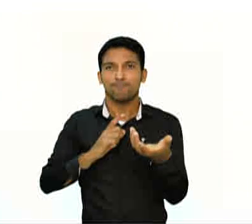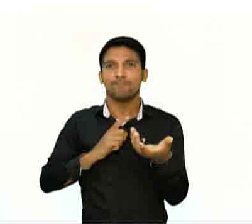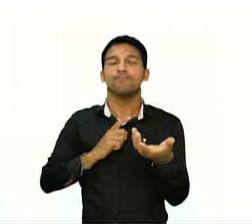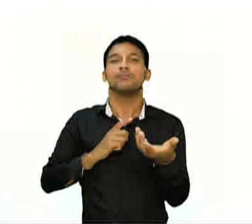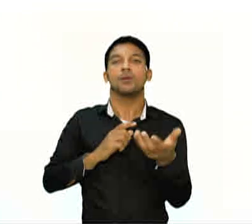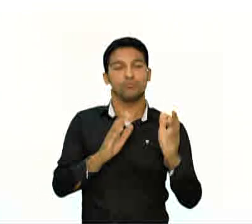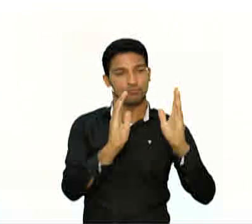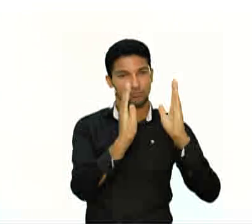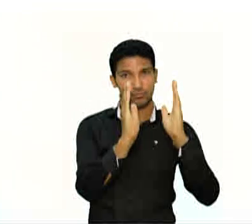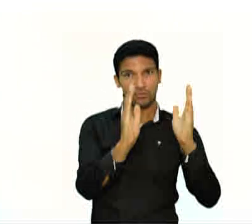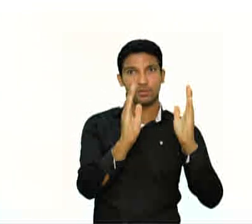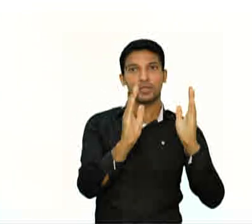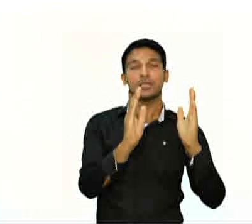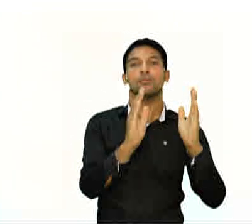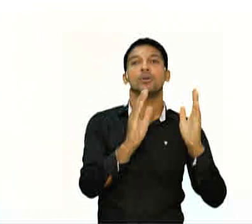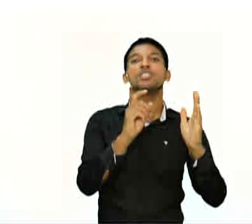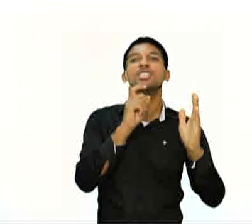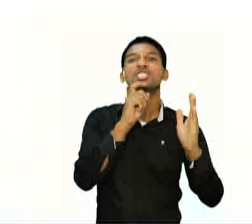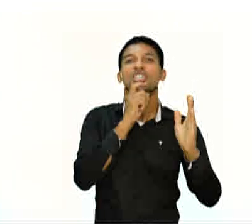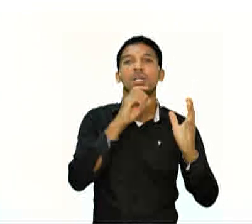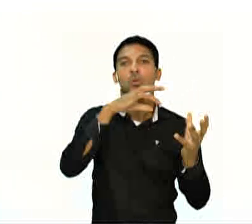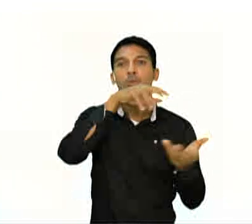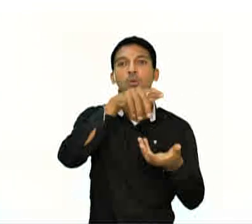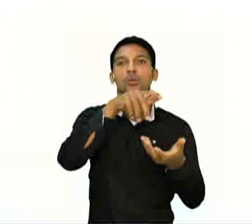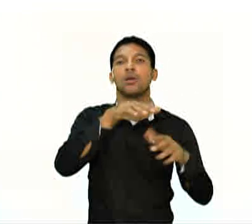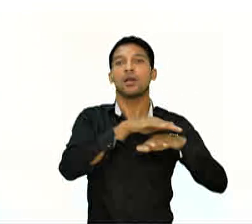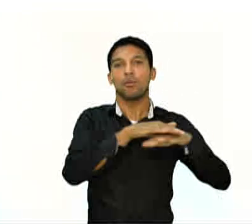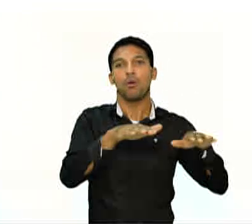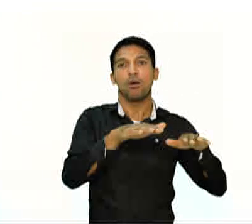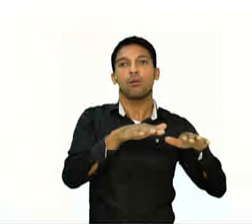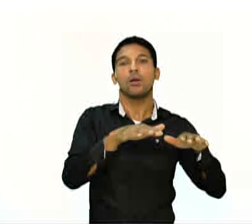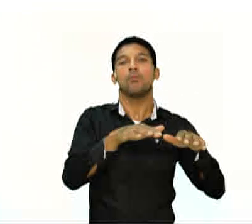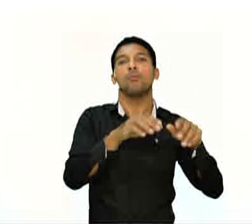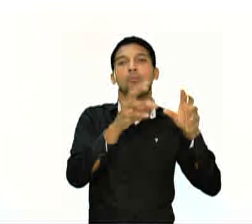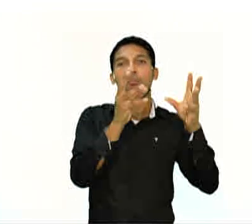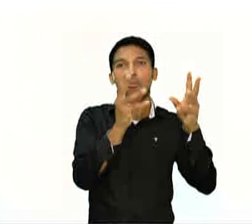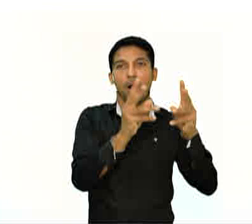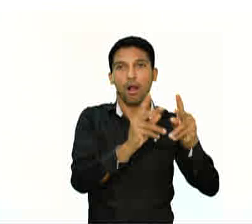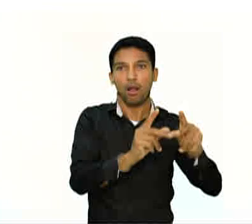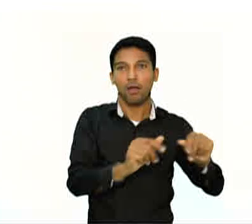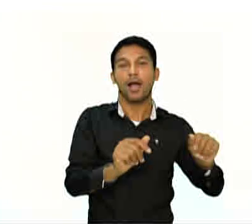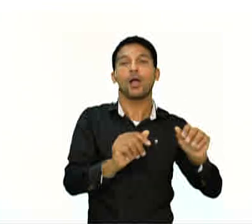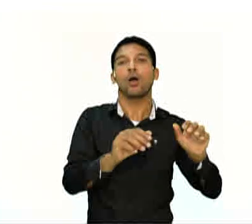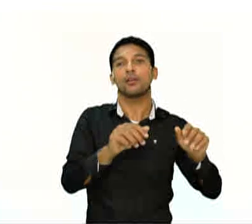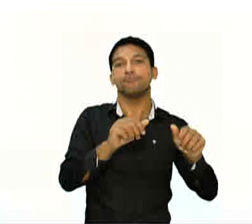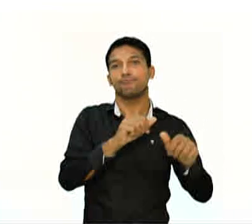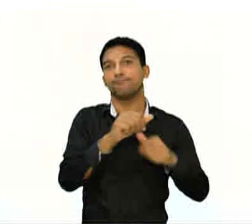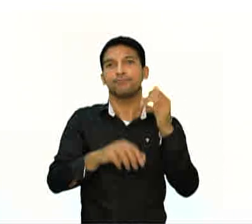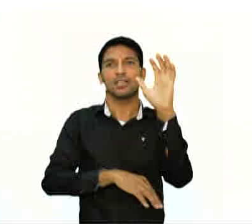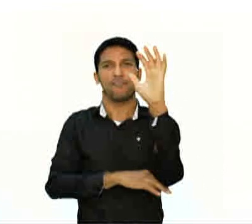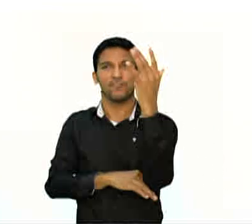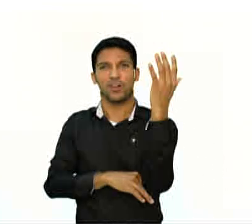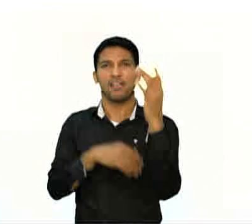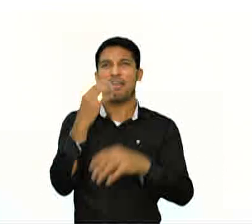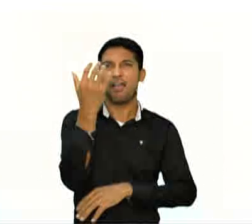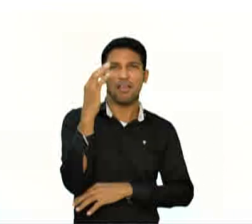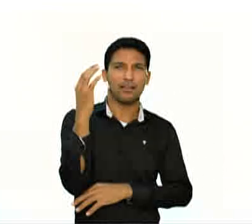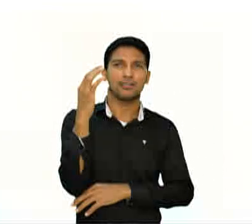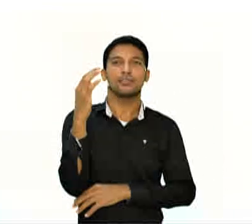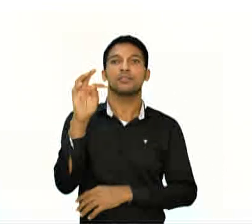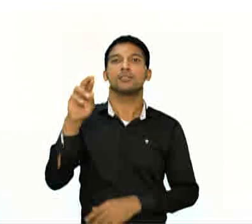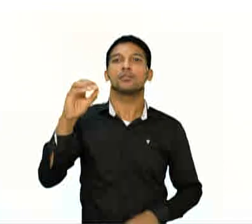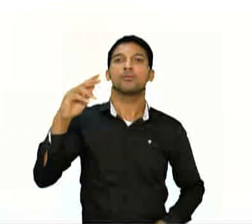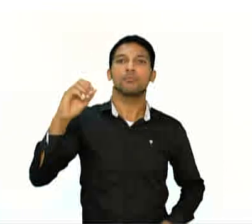Cristo, tivemos então as florestas tropicais e equatoriais ainda em lugares de baixas latitudes. E